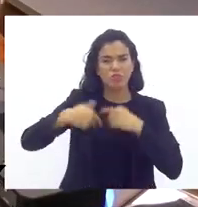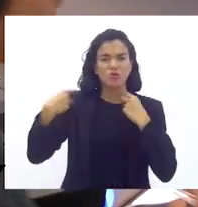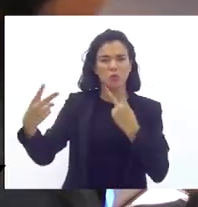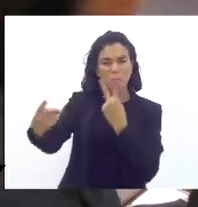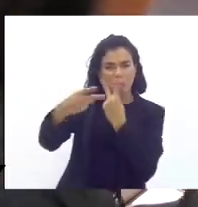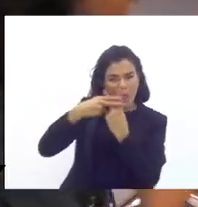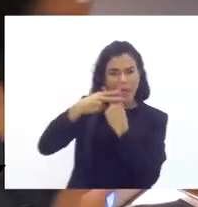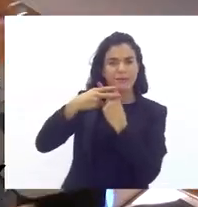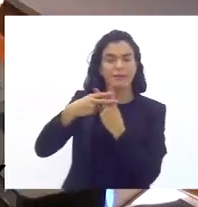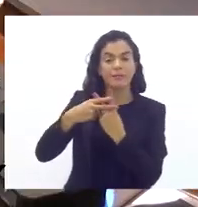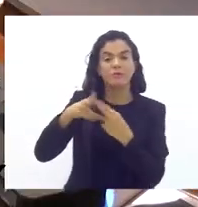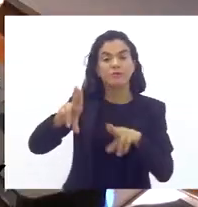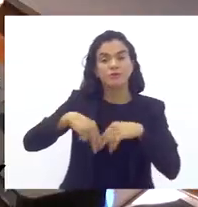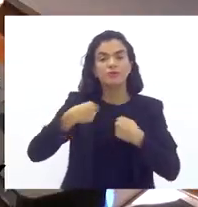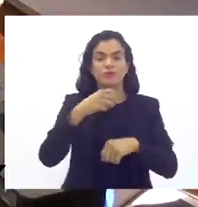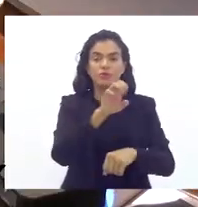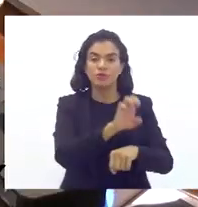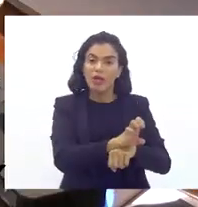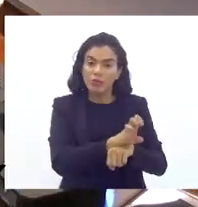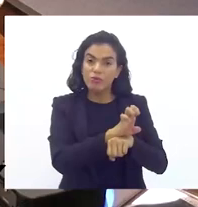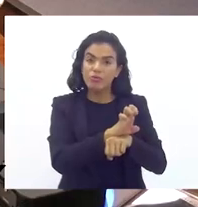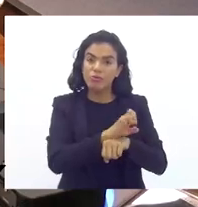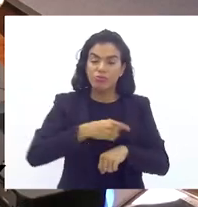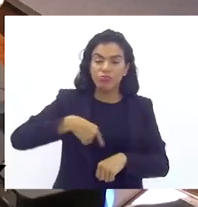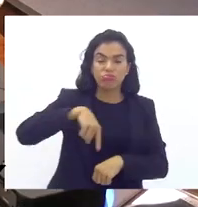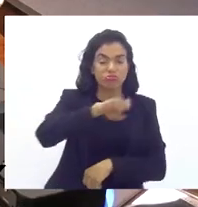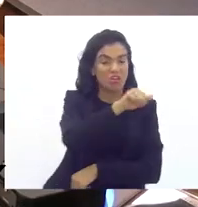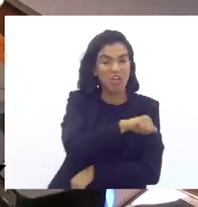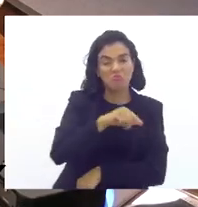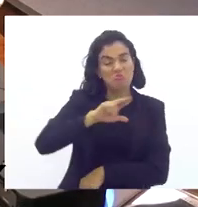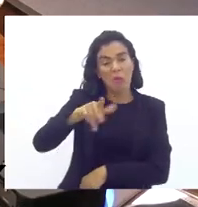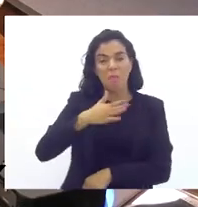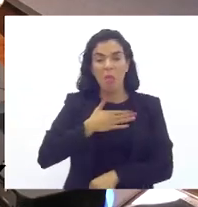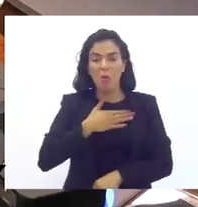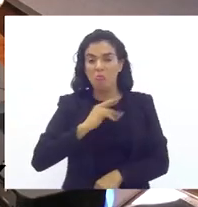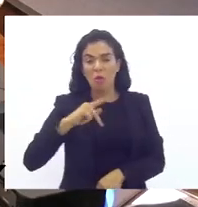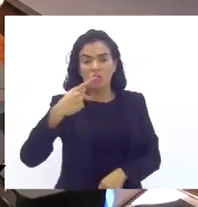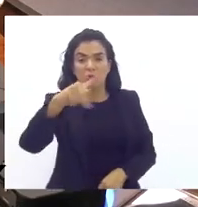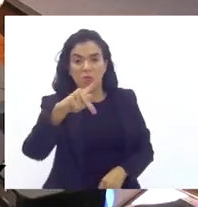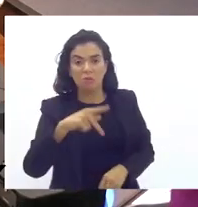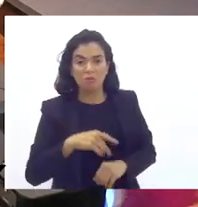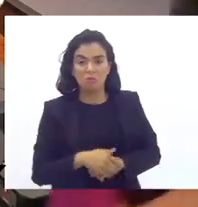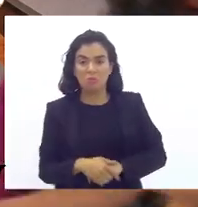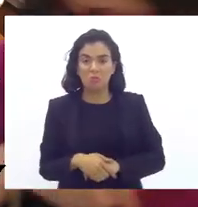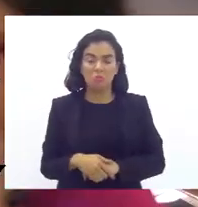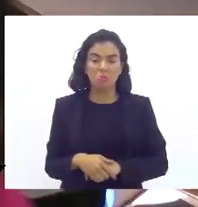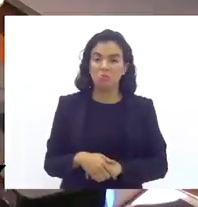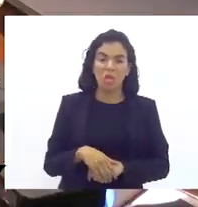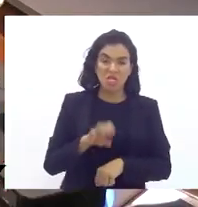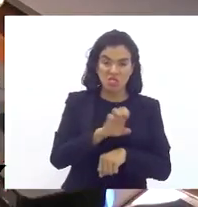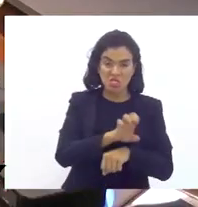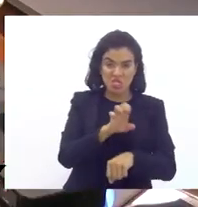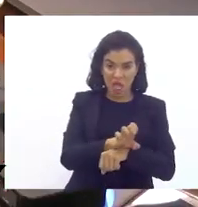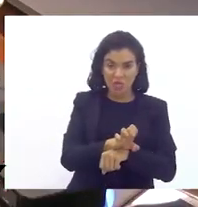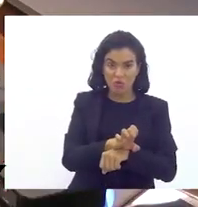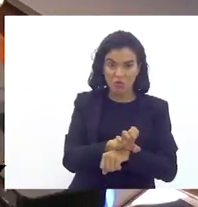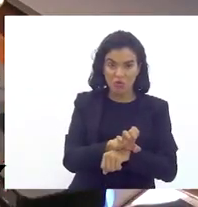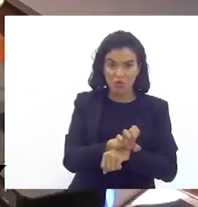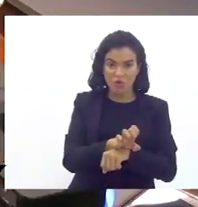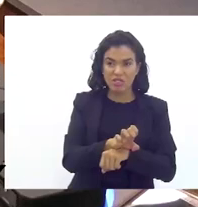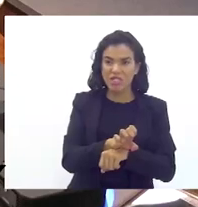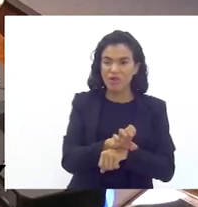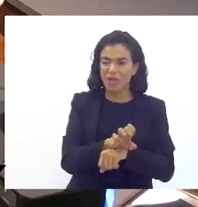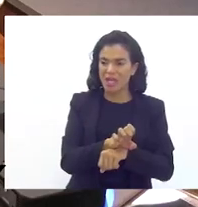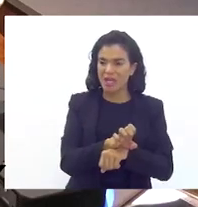Então esse estado não é meu não é seu esse estado é contra você